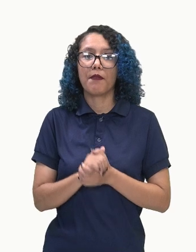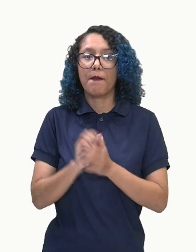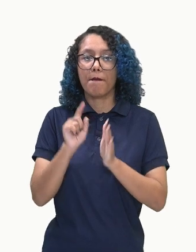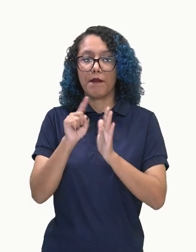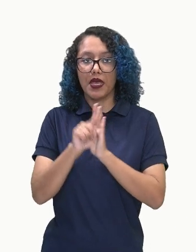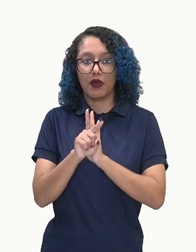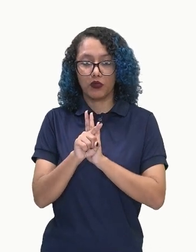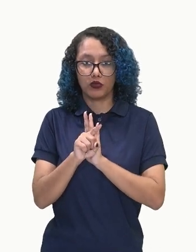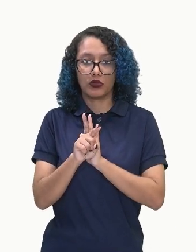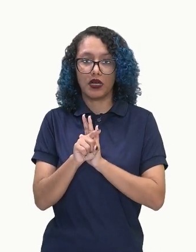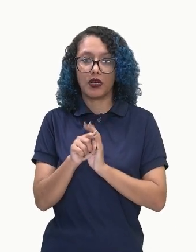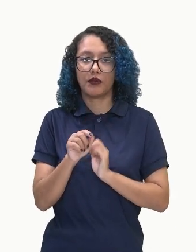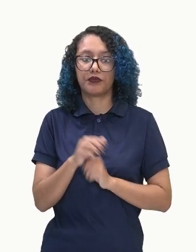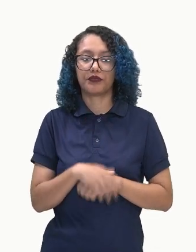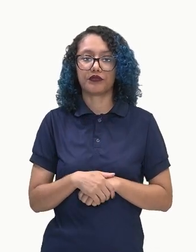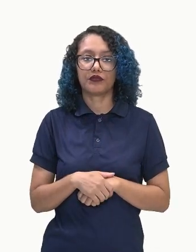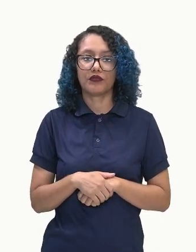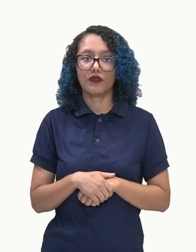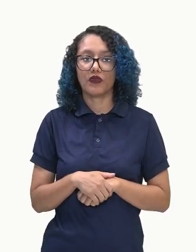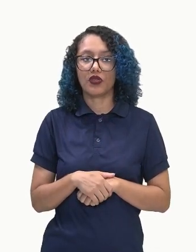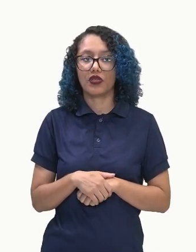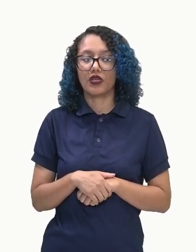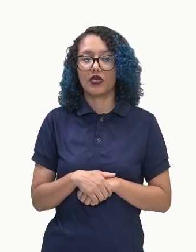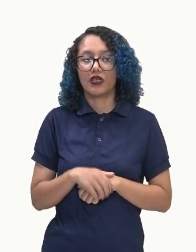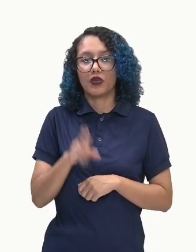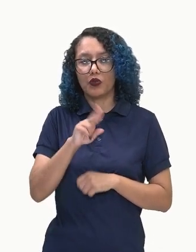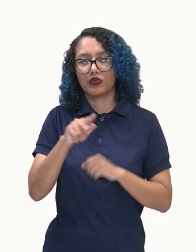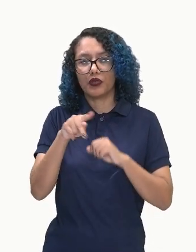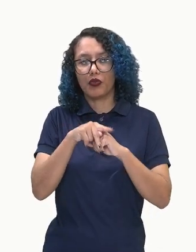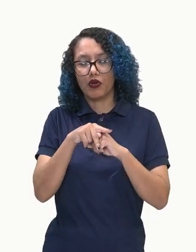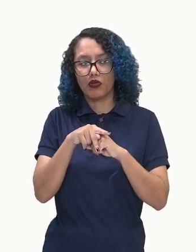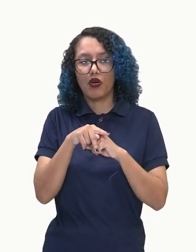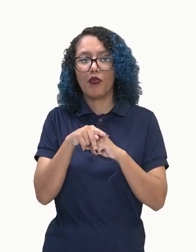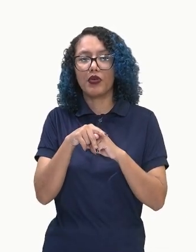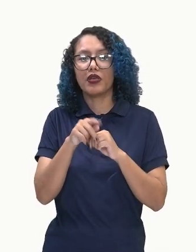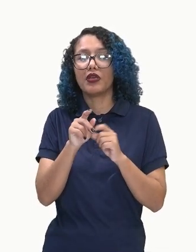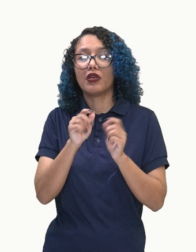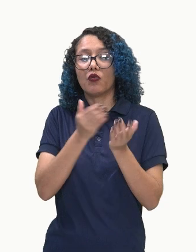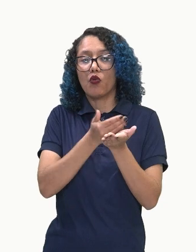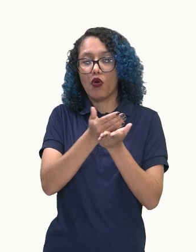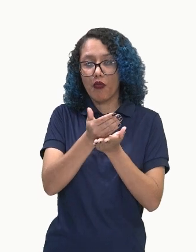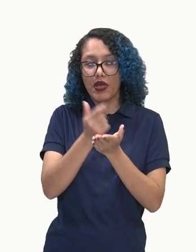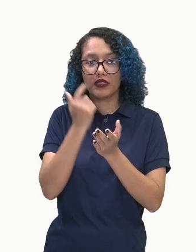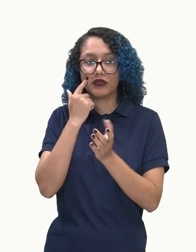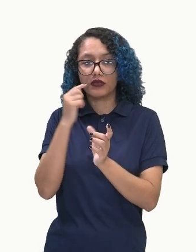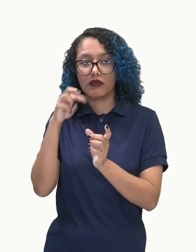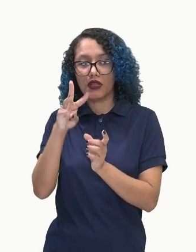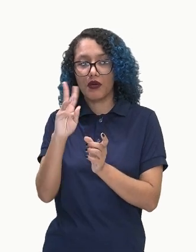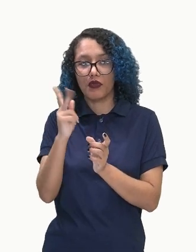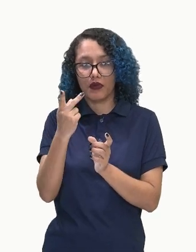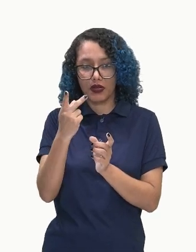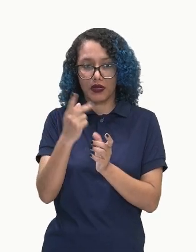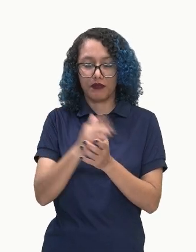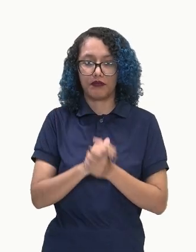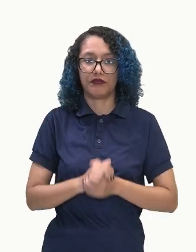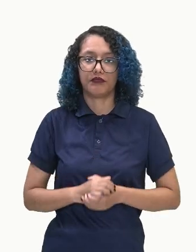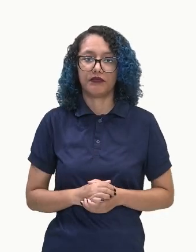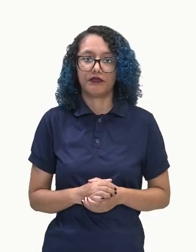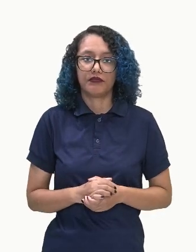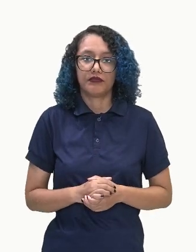que utilizam pronomes interrogativos cujo início é WH. Tá certo? Aí nós